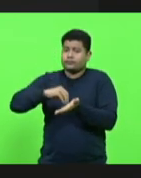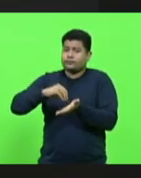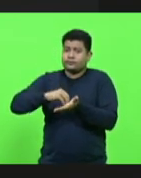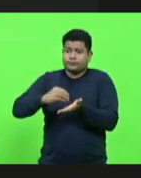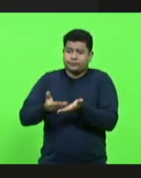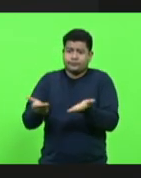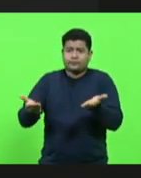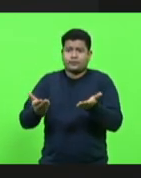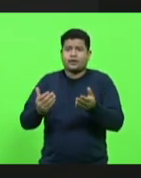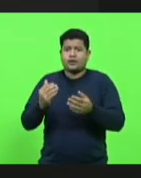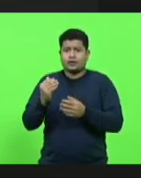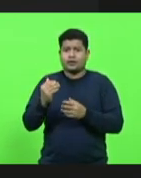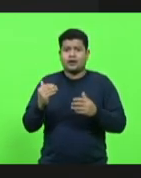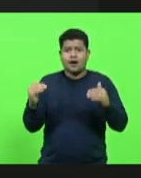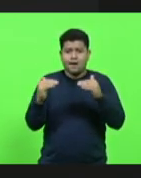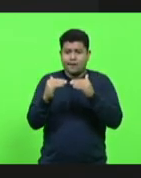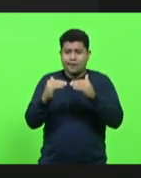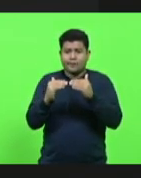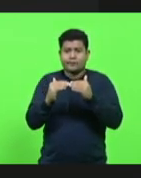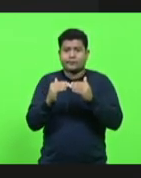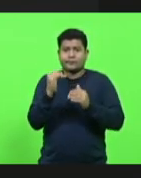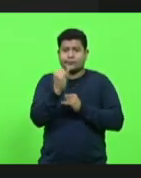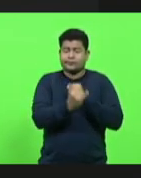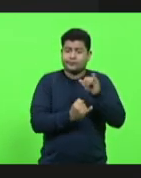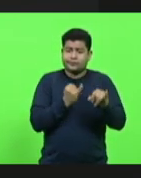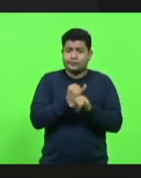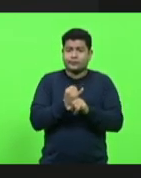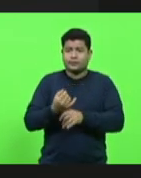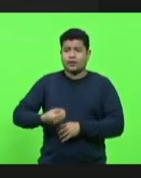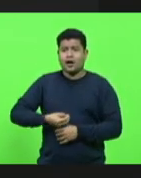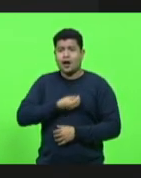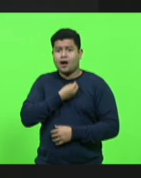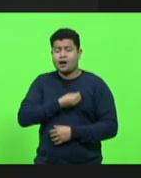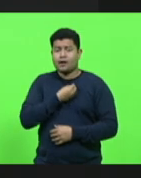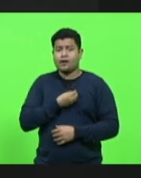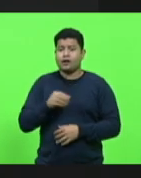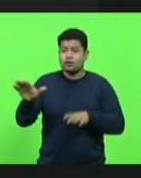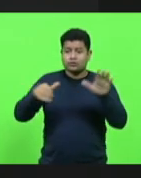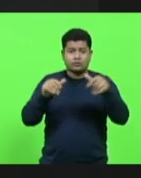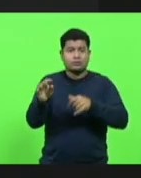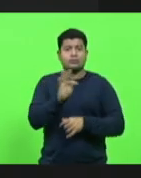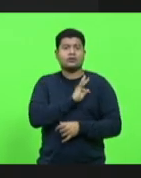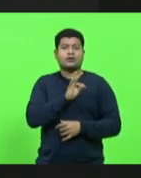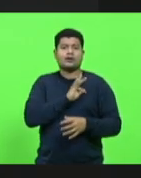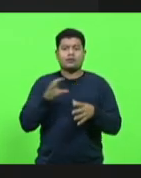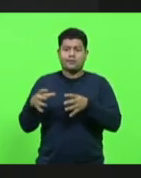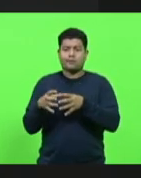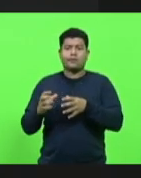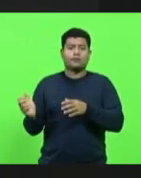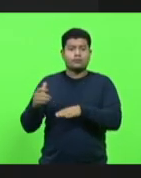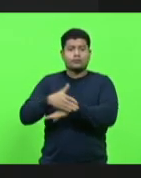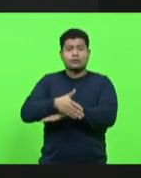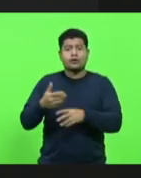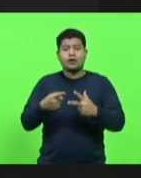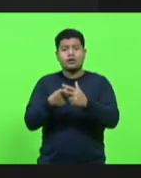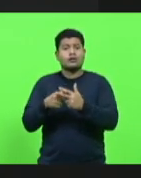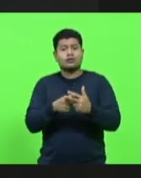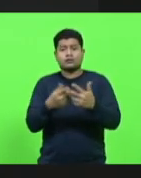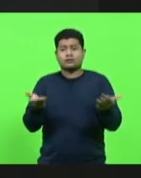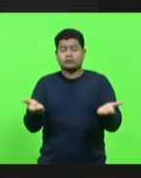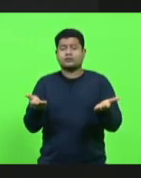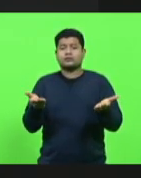Entre online e presencial, e chamar os técnicos para ver o que é que está acontecendo e trazer para o plenário